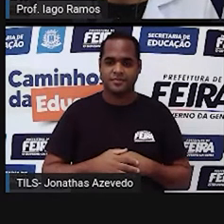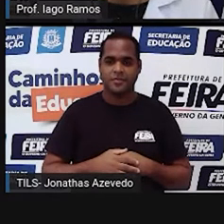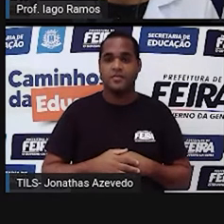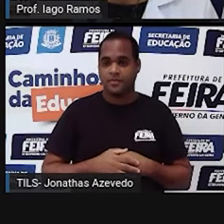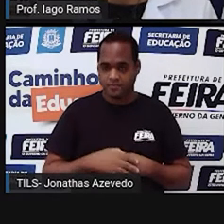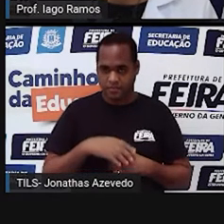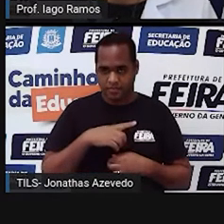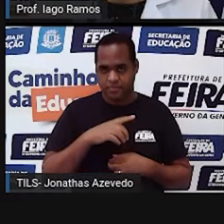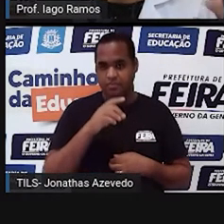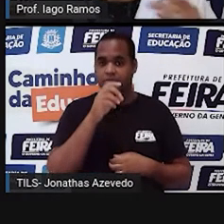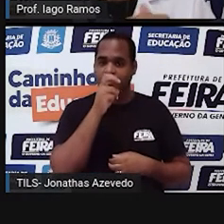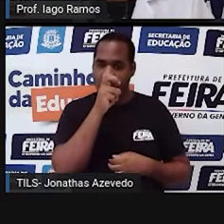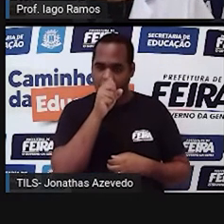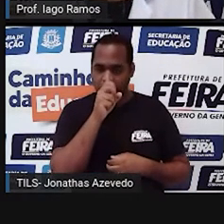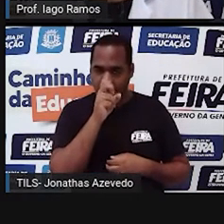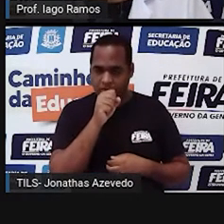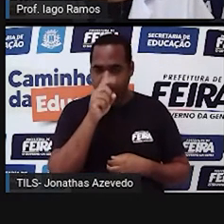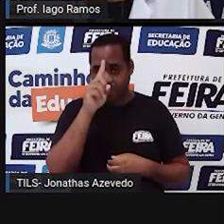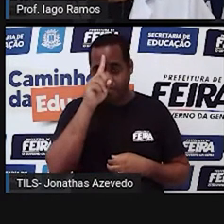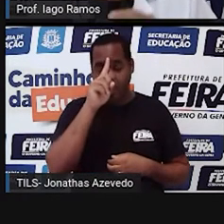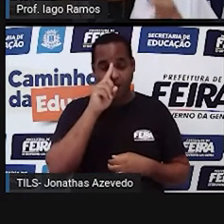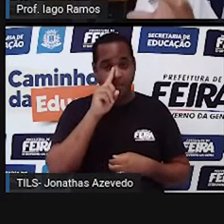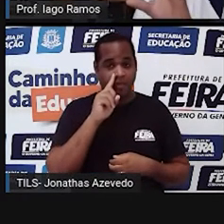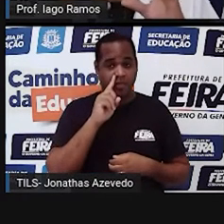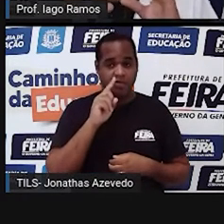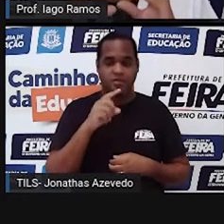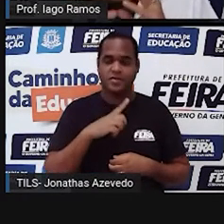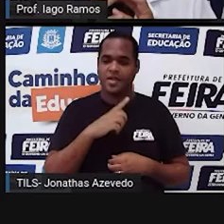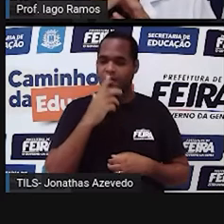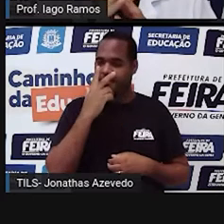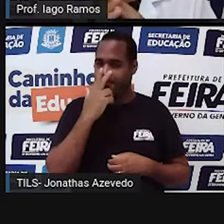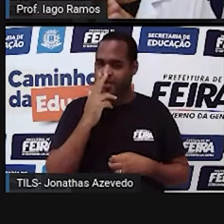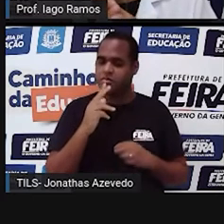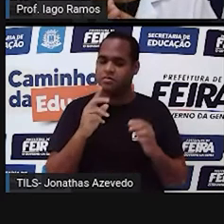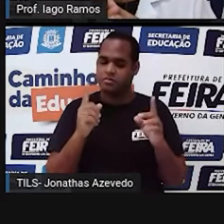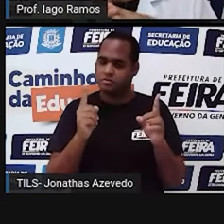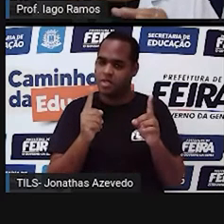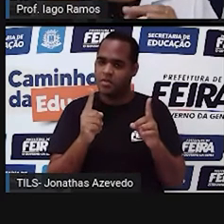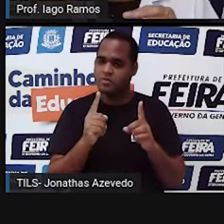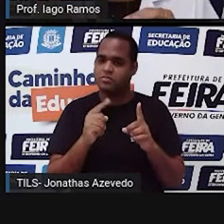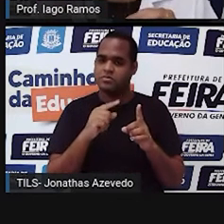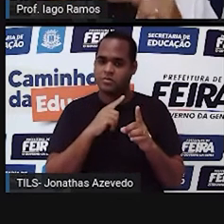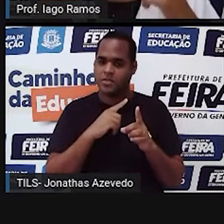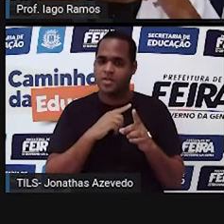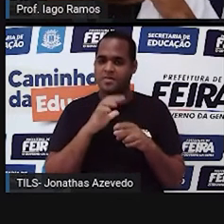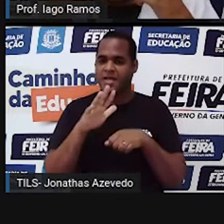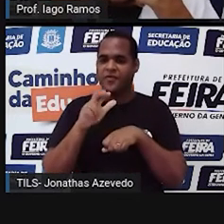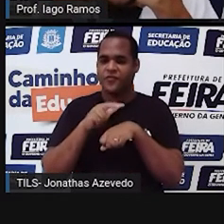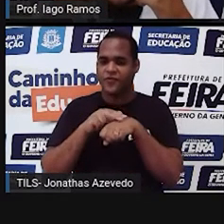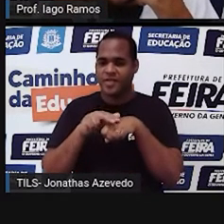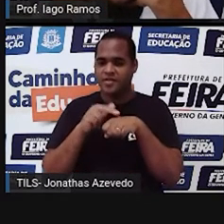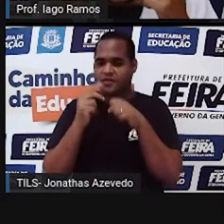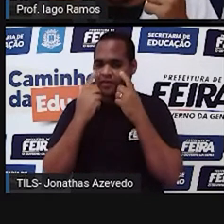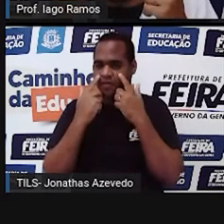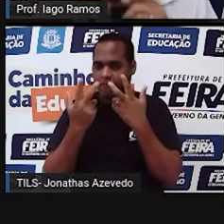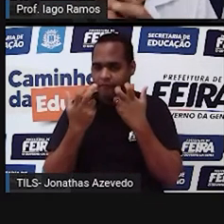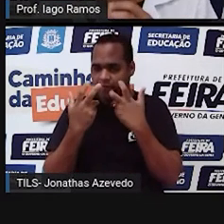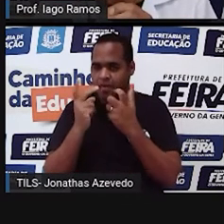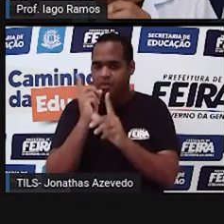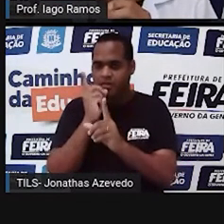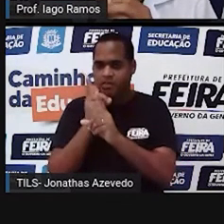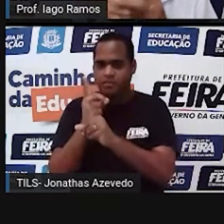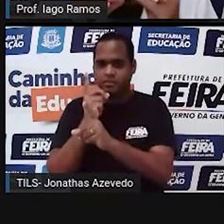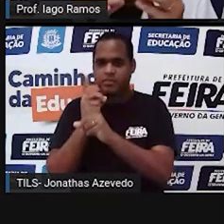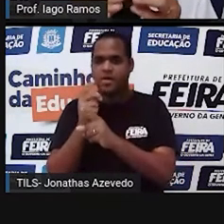O laranja e o amarelo já estão em pedaços menores. Só que o verde, se a gente olhar direitinho,